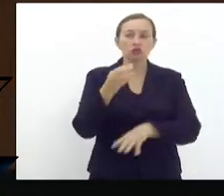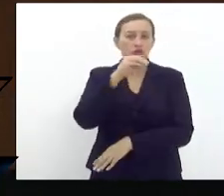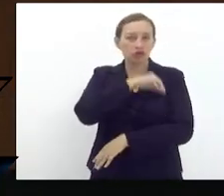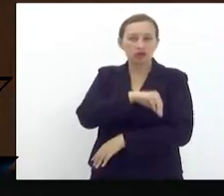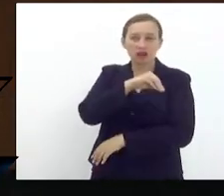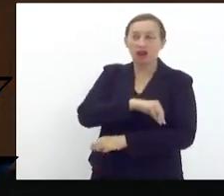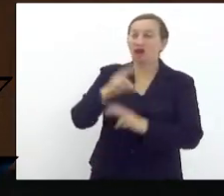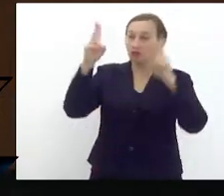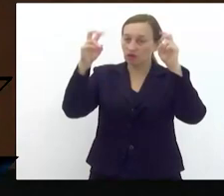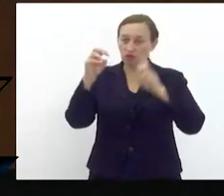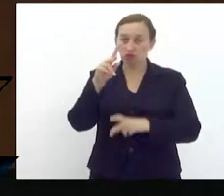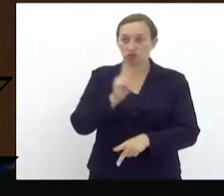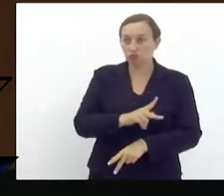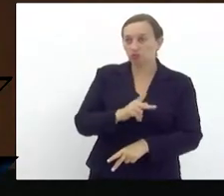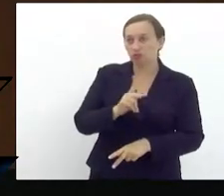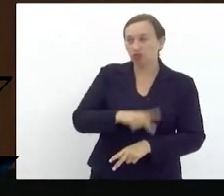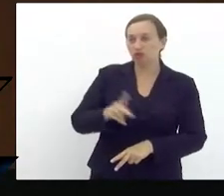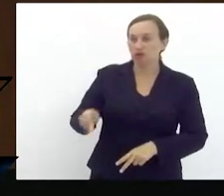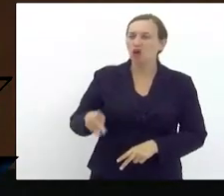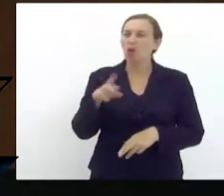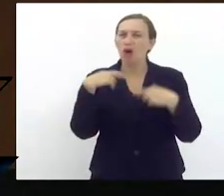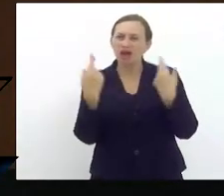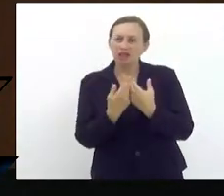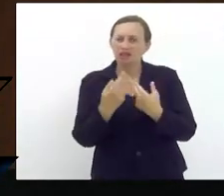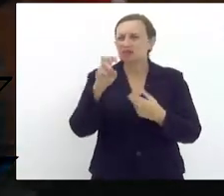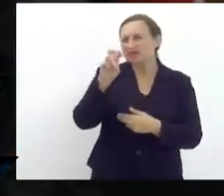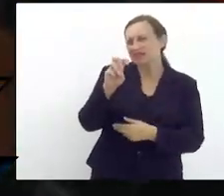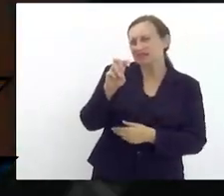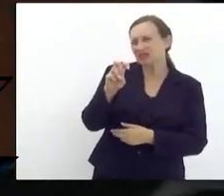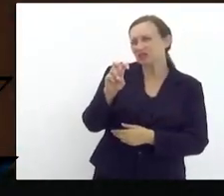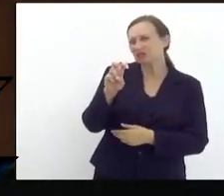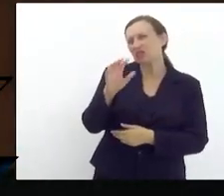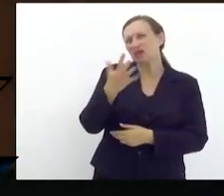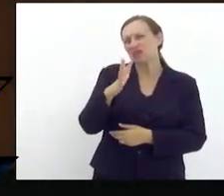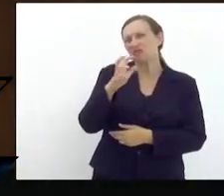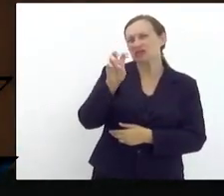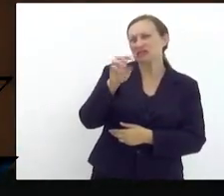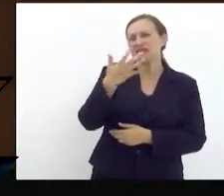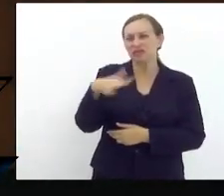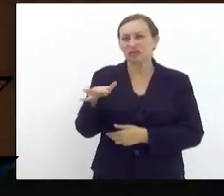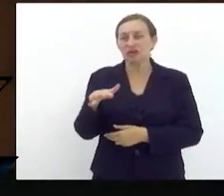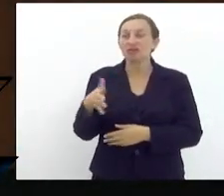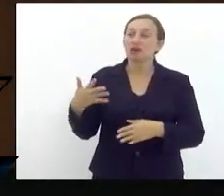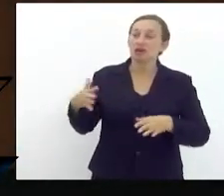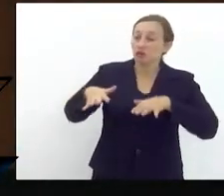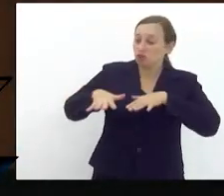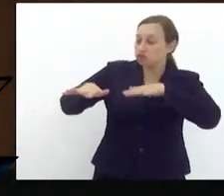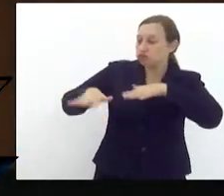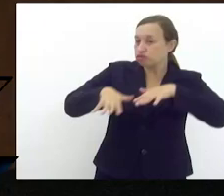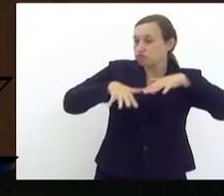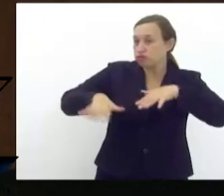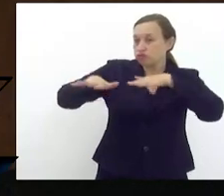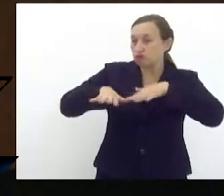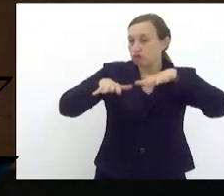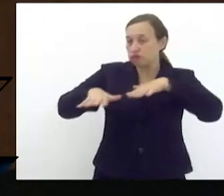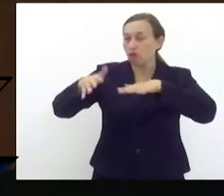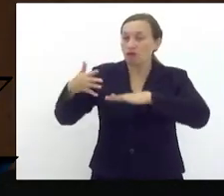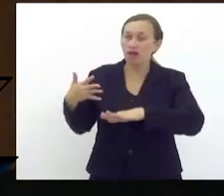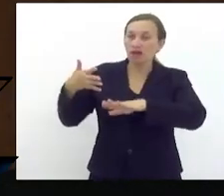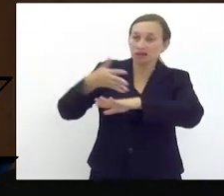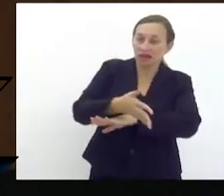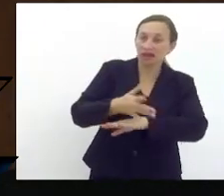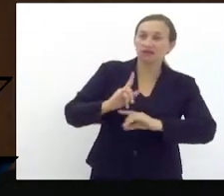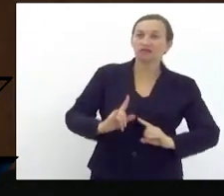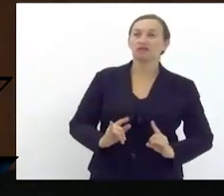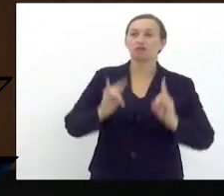a gente vai fazer uma reunião a partir das 5:00 5:30 quando a passeata chegar aqui vai subir uma comissão na escola do Legislativo